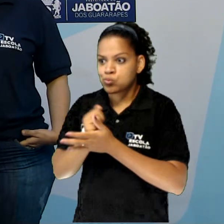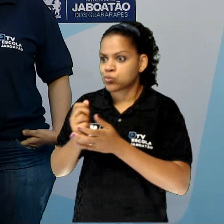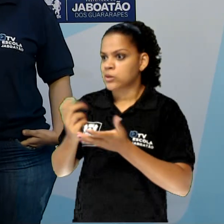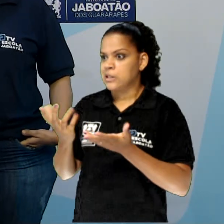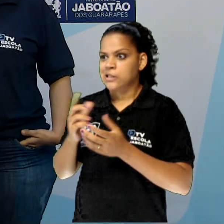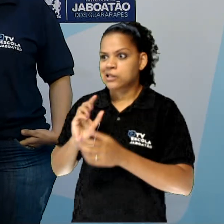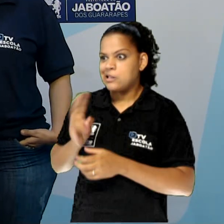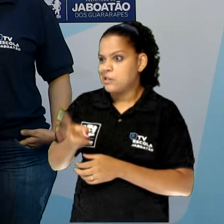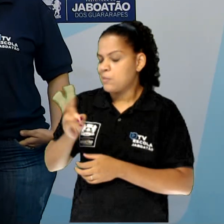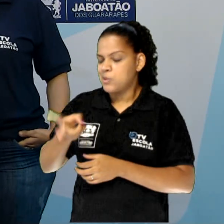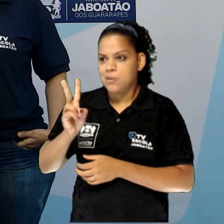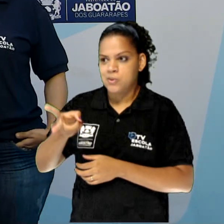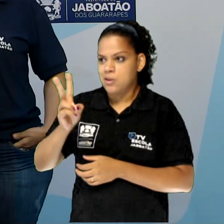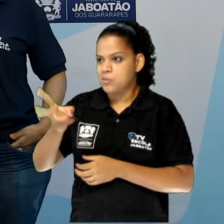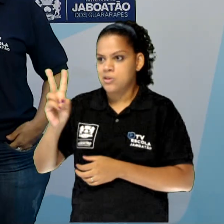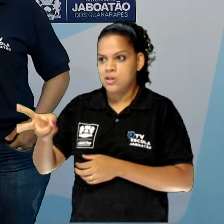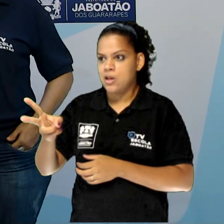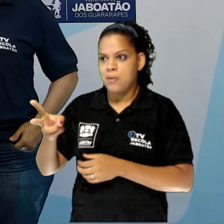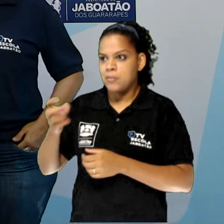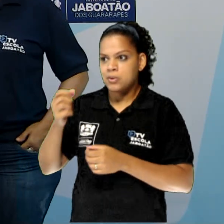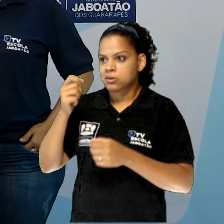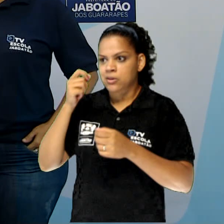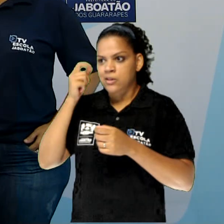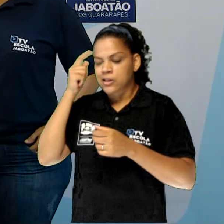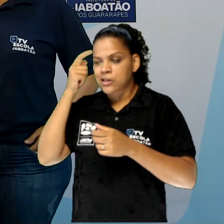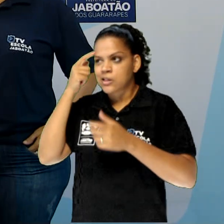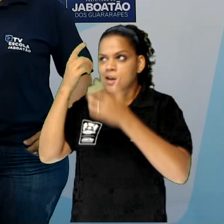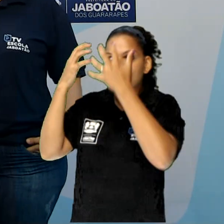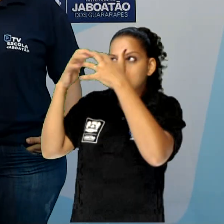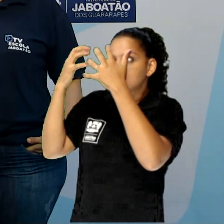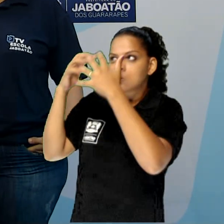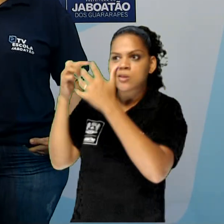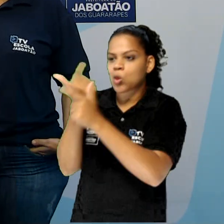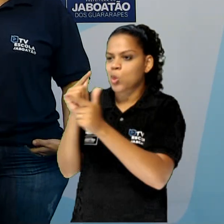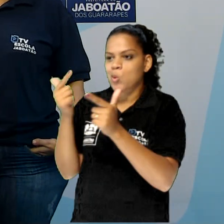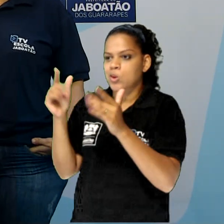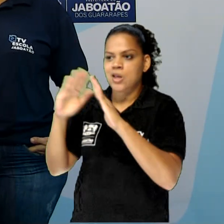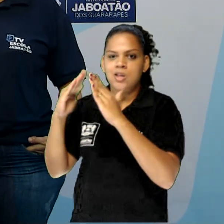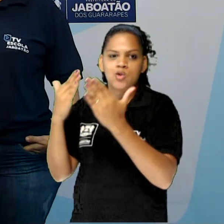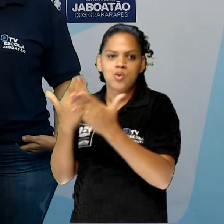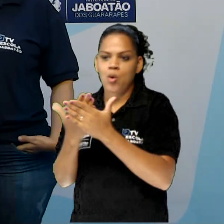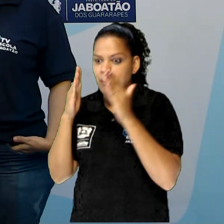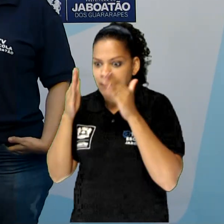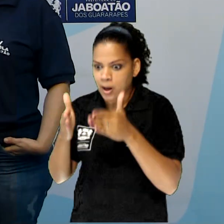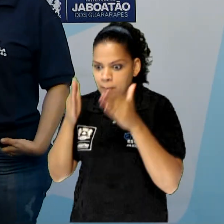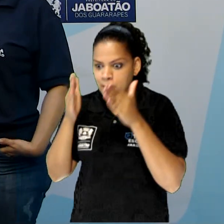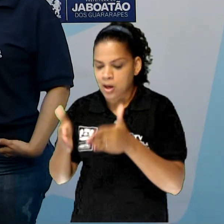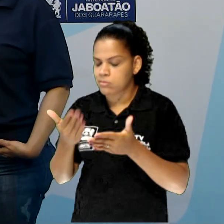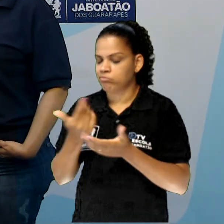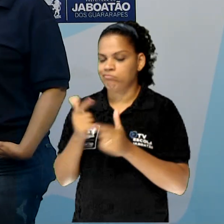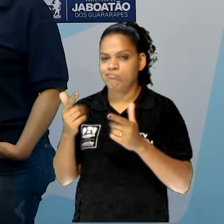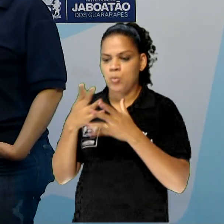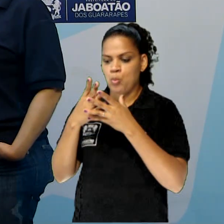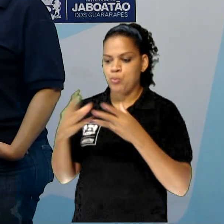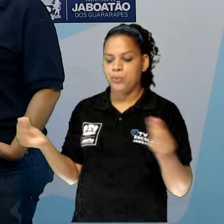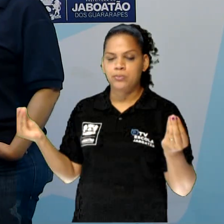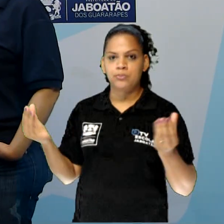exagerado dos games, e aí perde a concentração na sala de aula, durante as aulas.